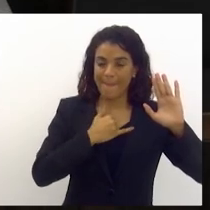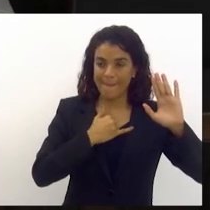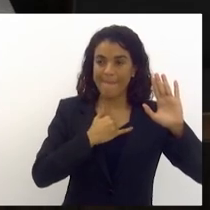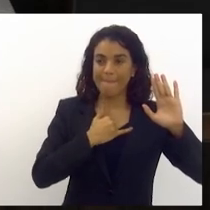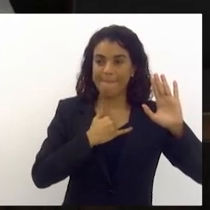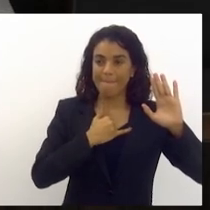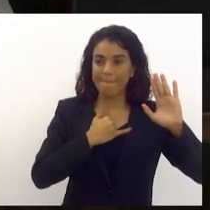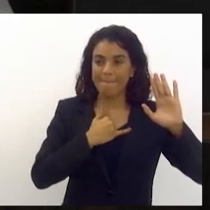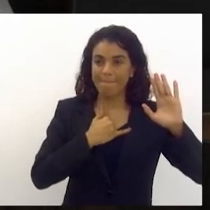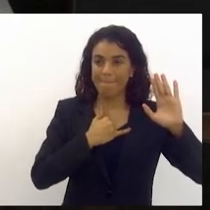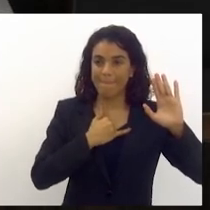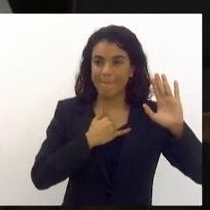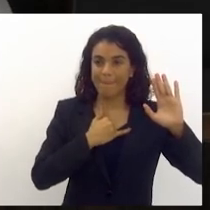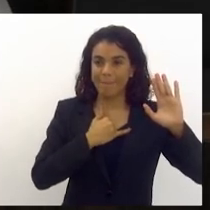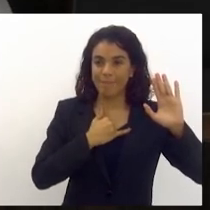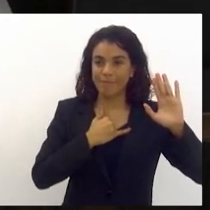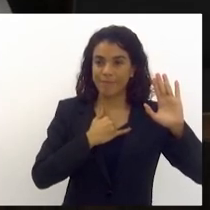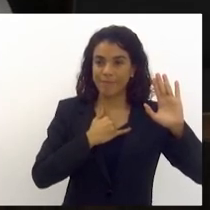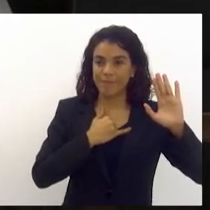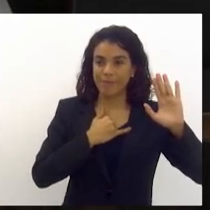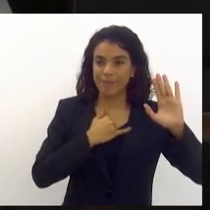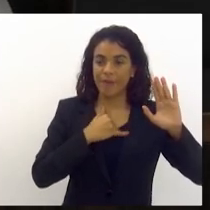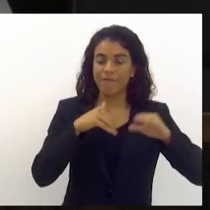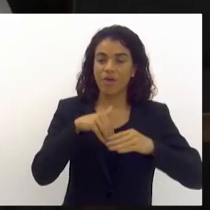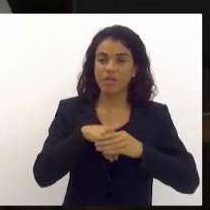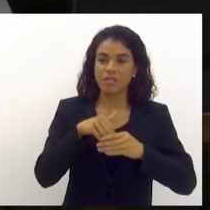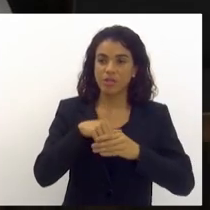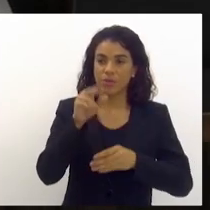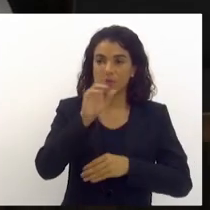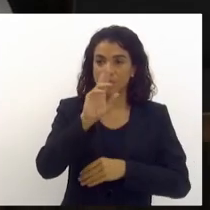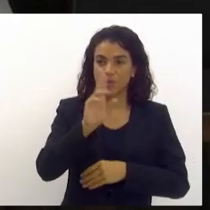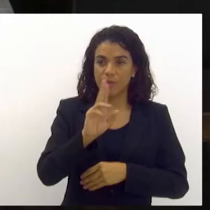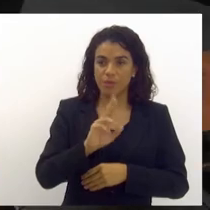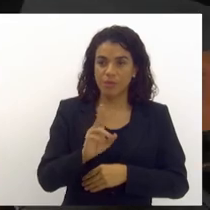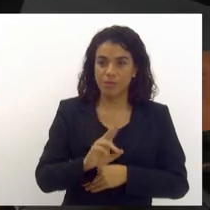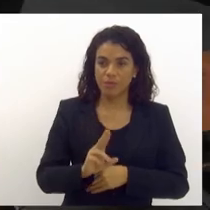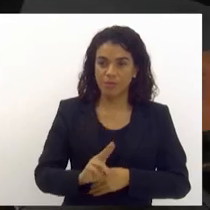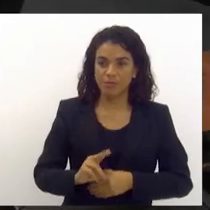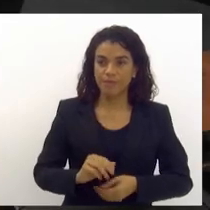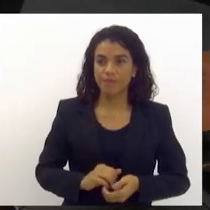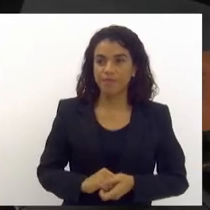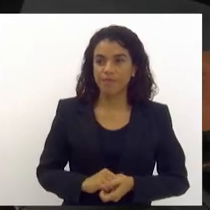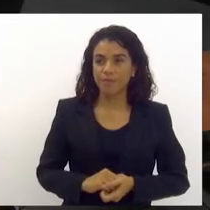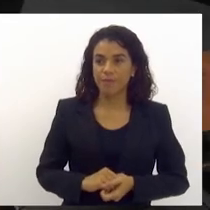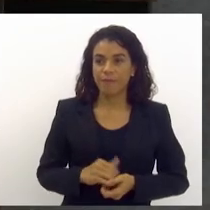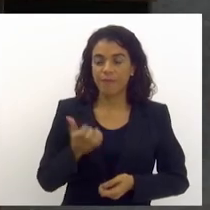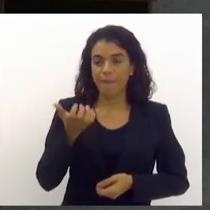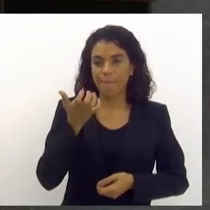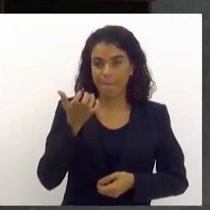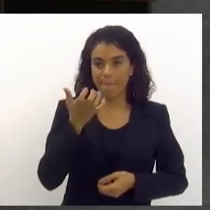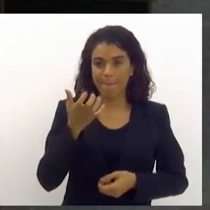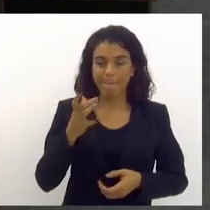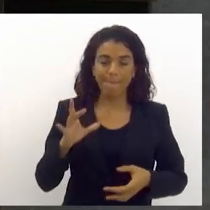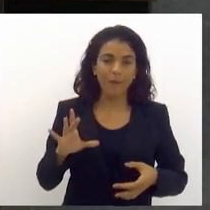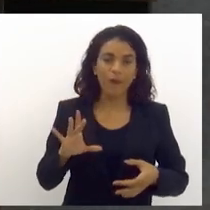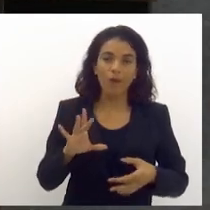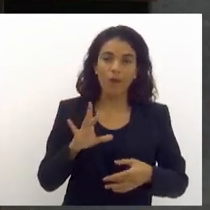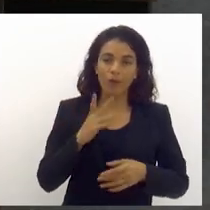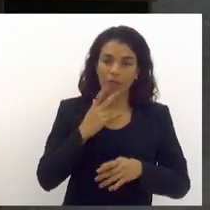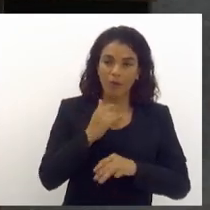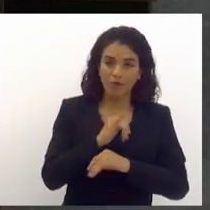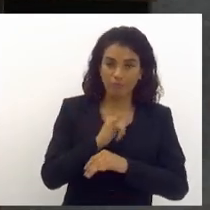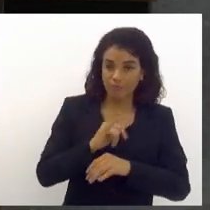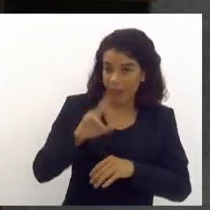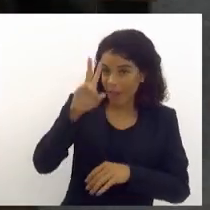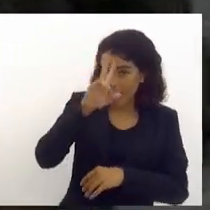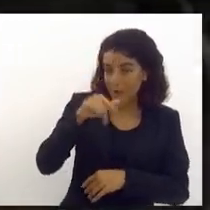Vamos à votação nominal. Presidente. Deputado Zeidan. Eu gostaria de consignar meu voto contrário na votação anterior, por